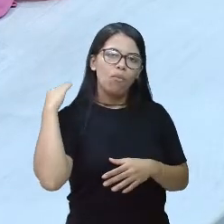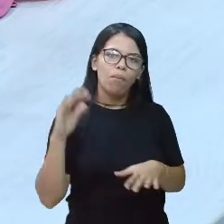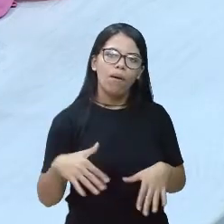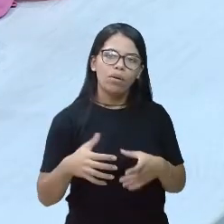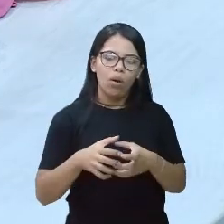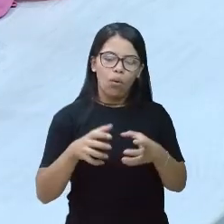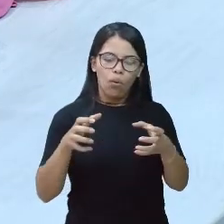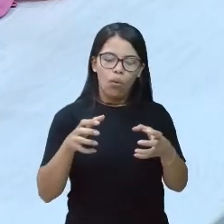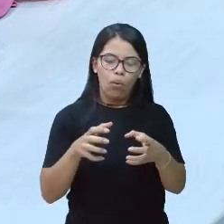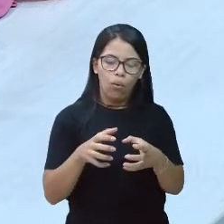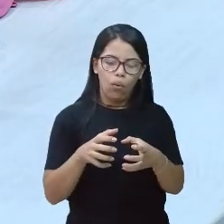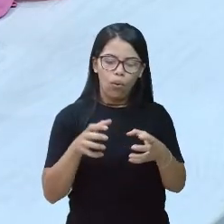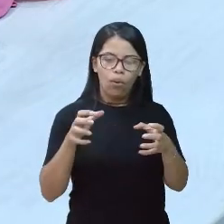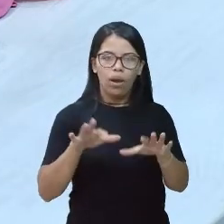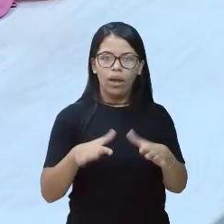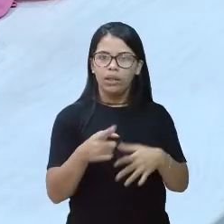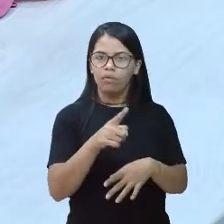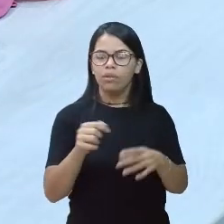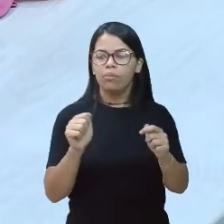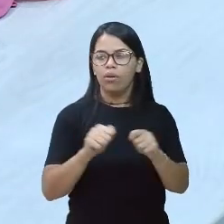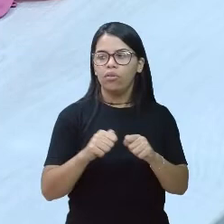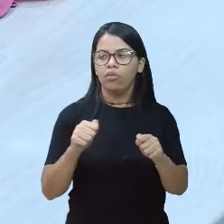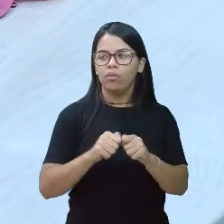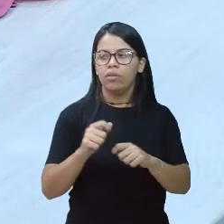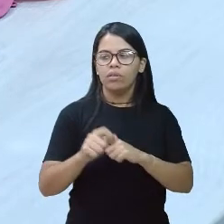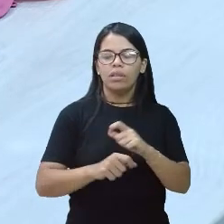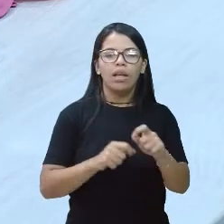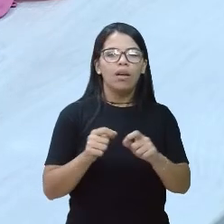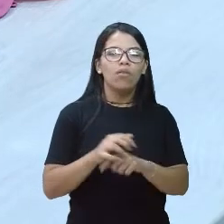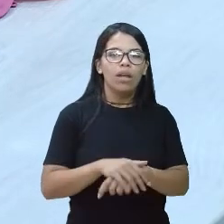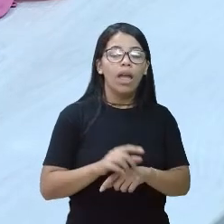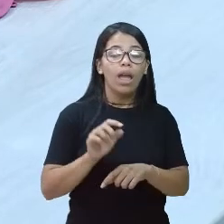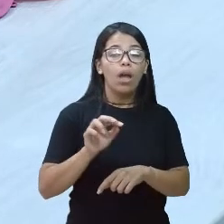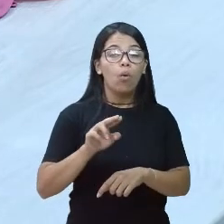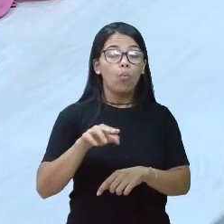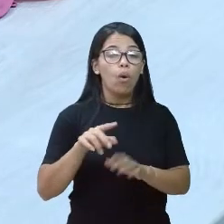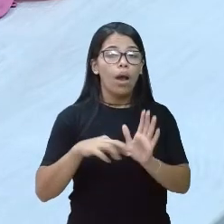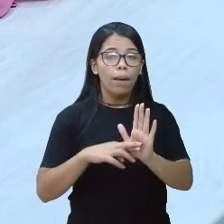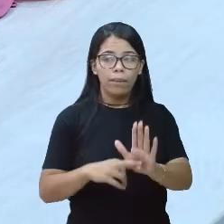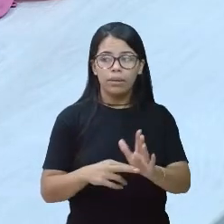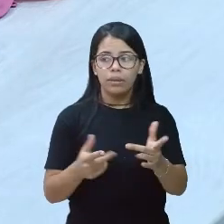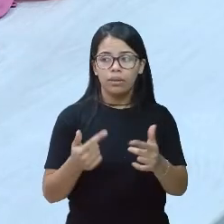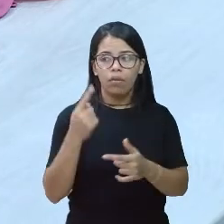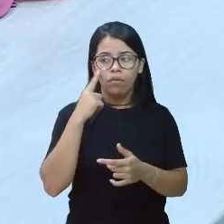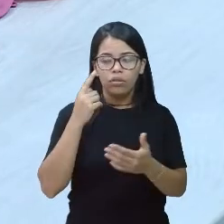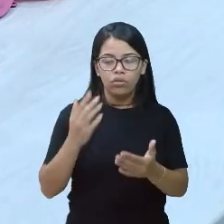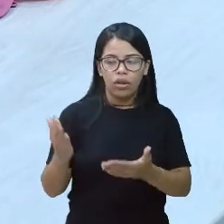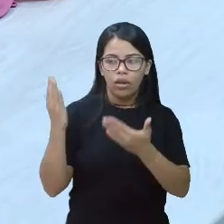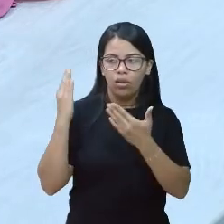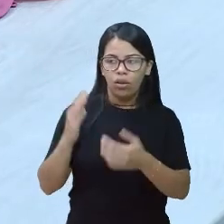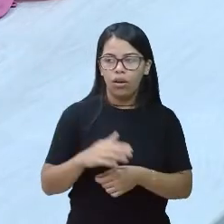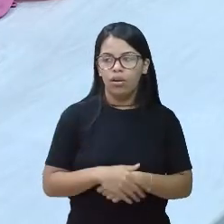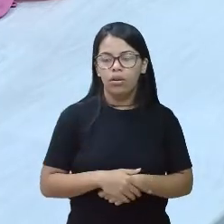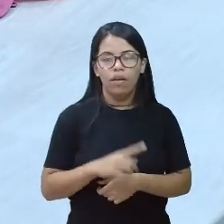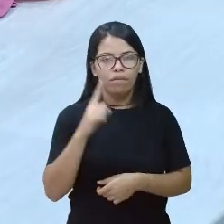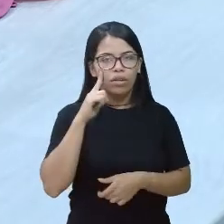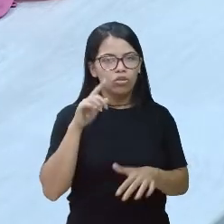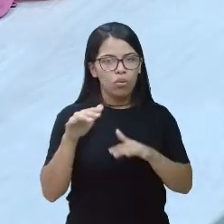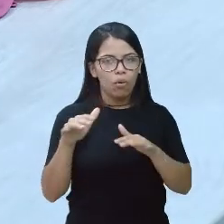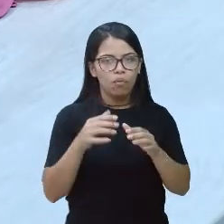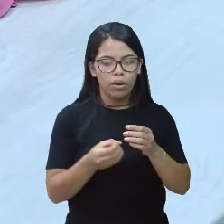uma representação como essa, né? Tentar ver aqui, que eu acho que melhorou. Ó, estão vendo o